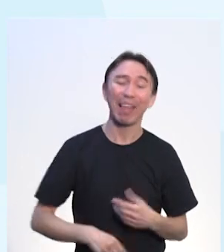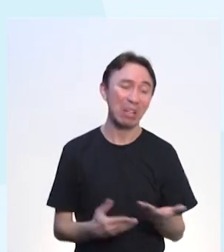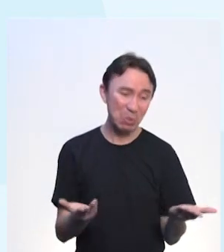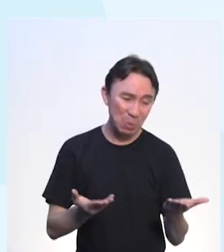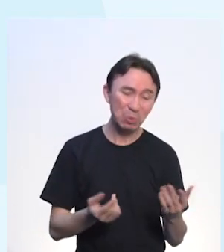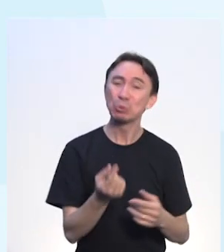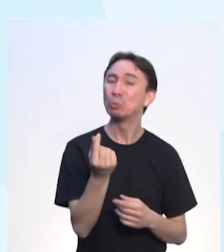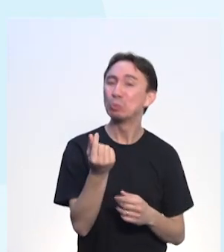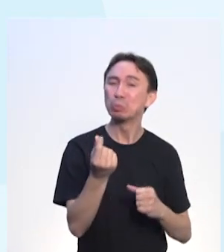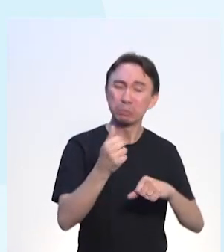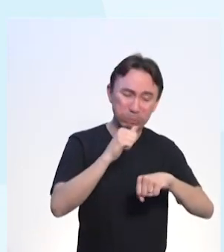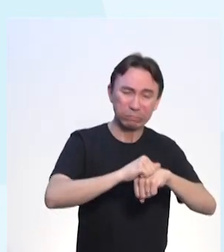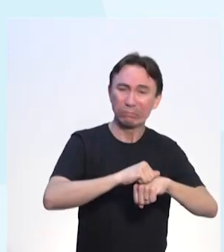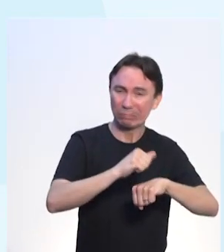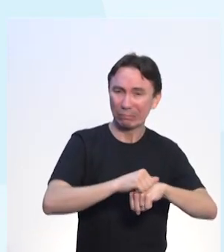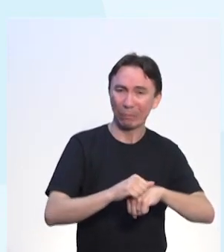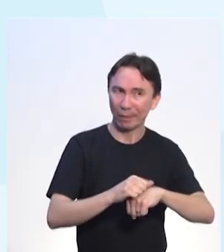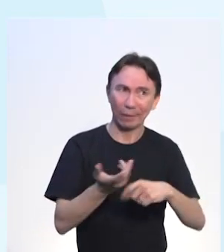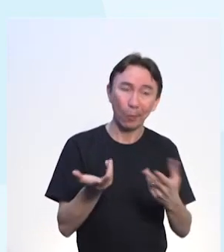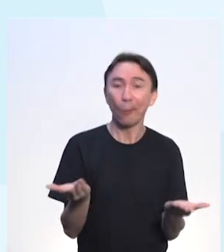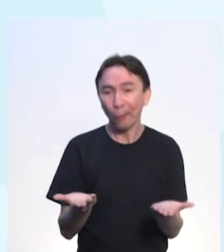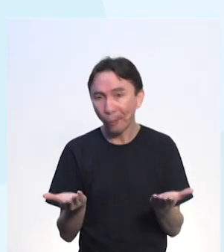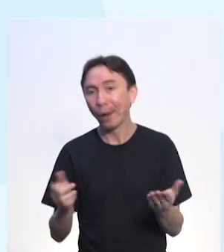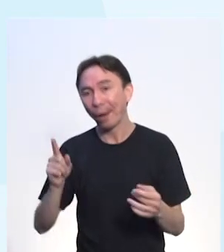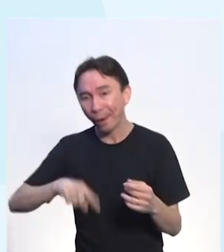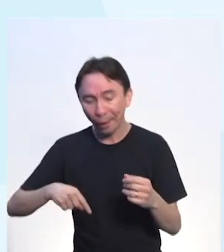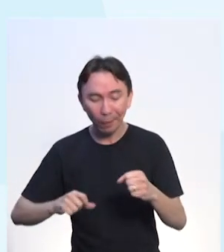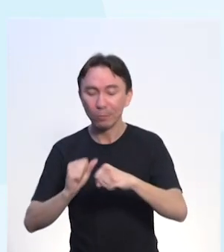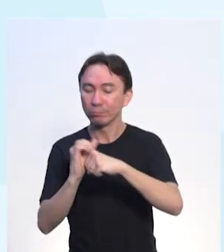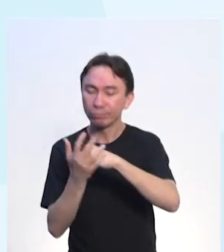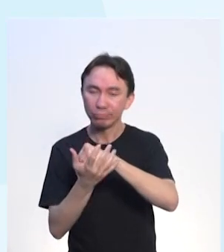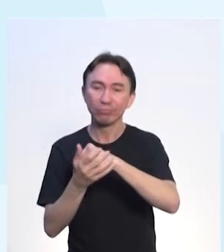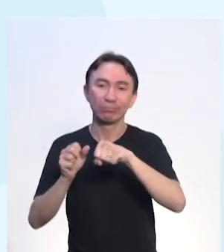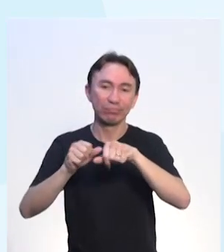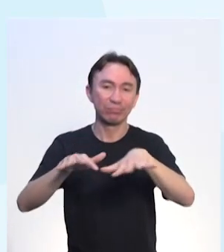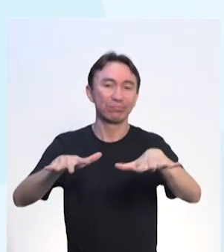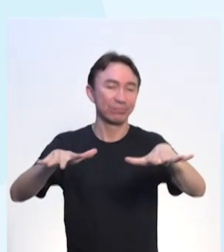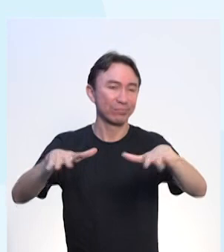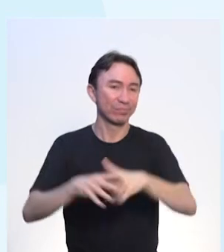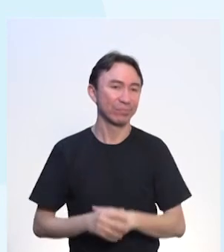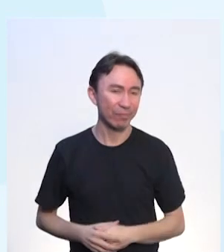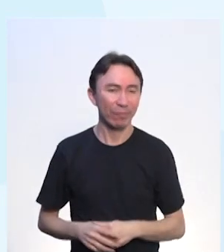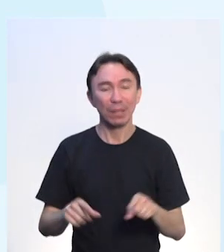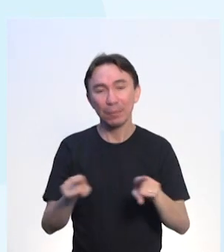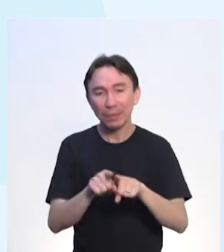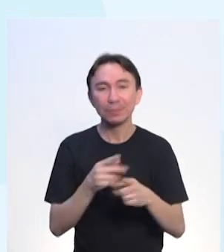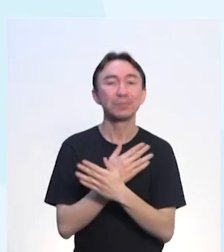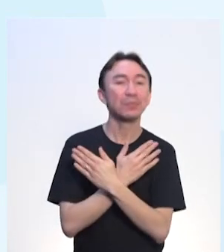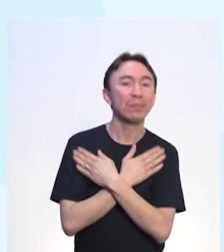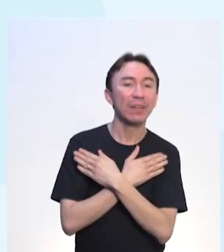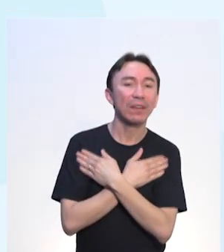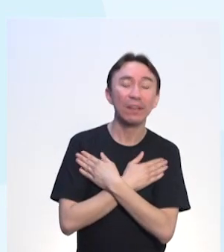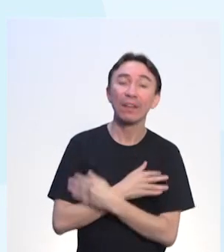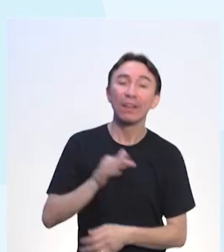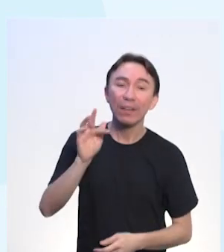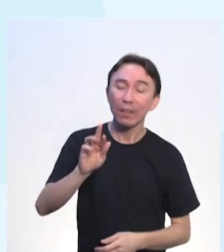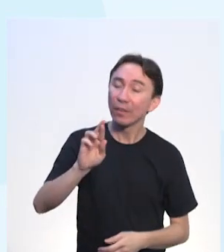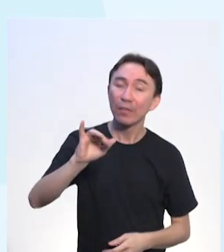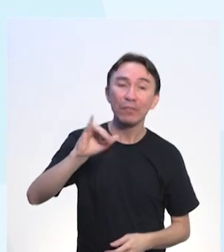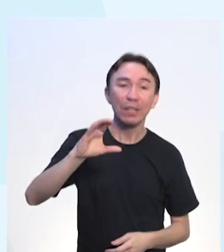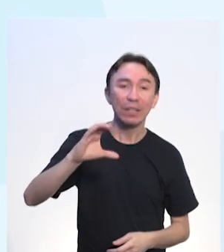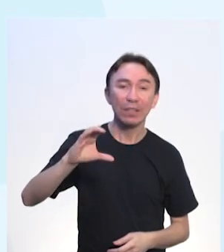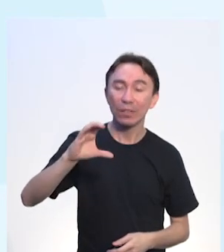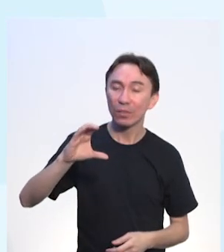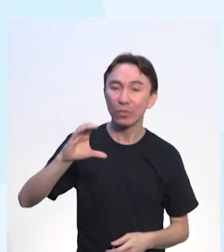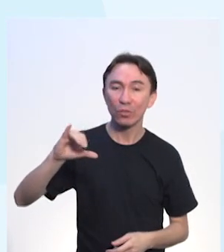a pandemia. Né? A gente tem um desemprego friccional, tá? Que ele engloba os desempregados temporariamente, porque eles estão